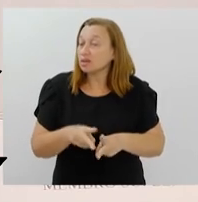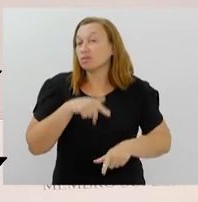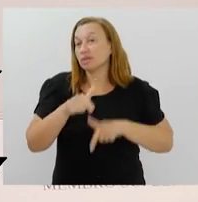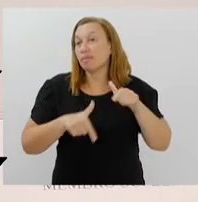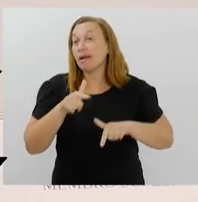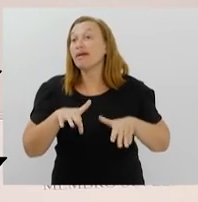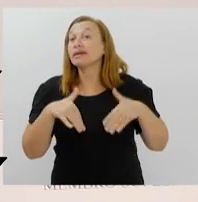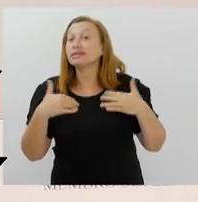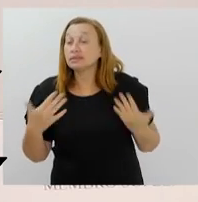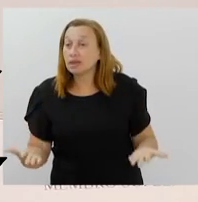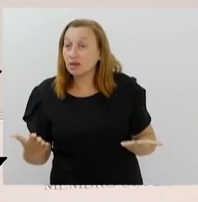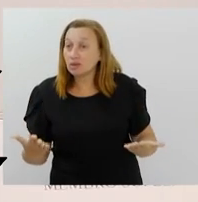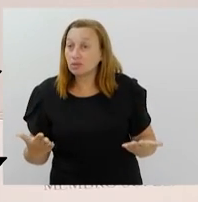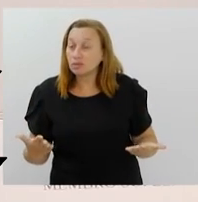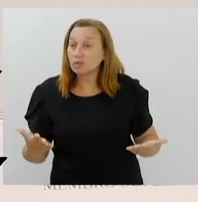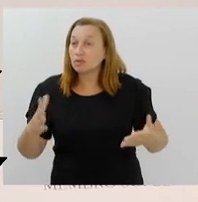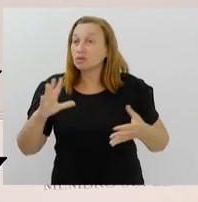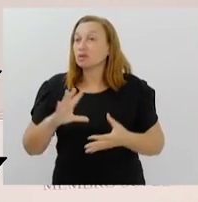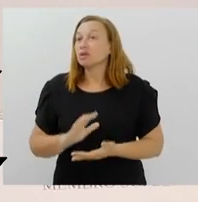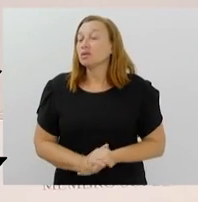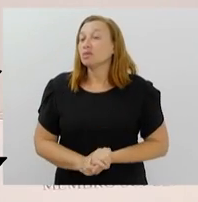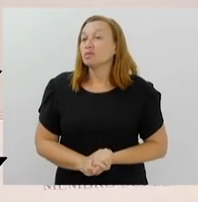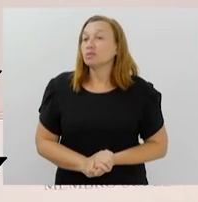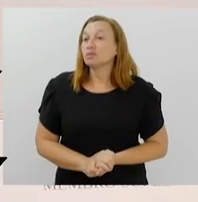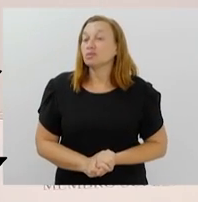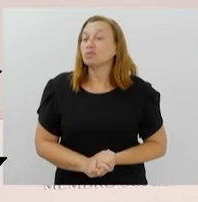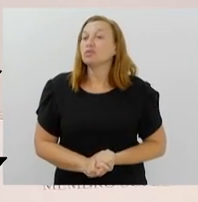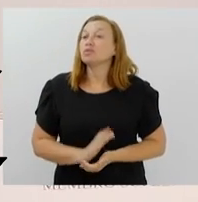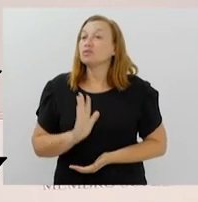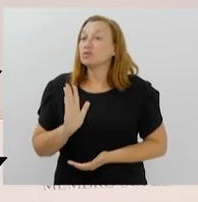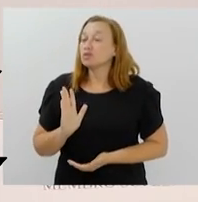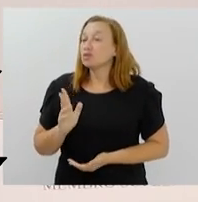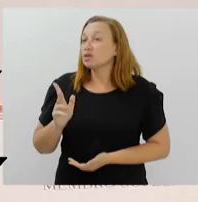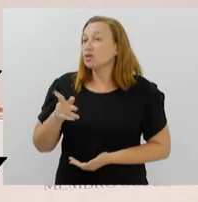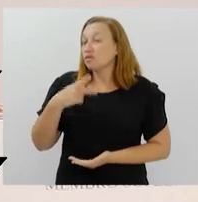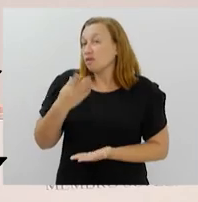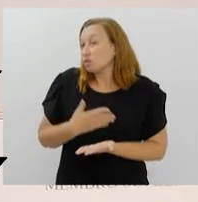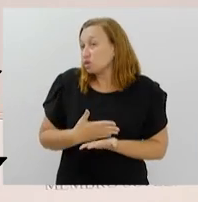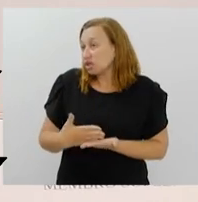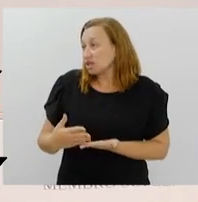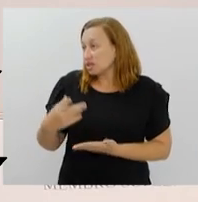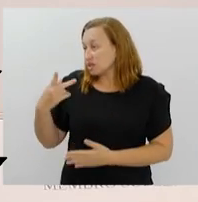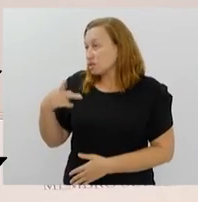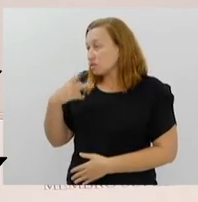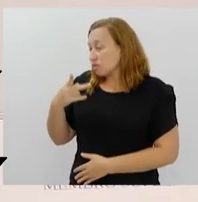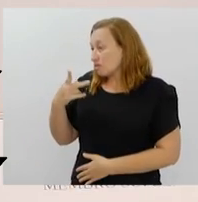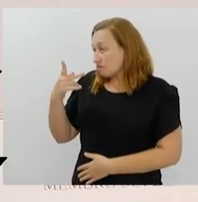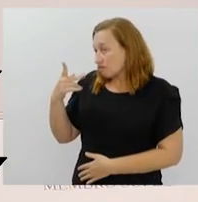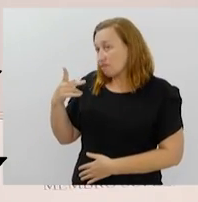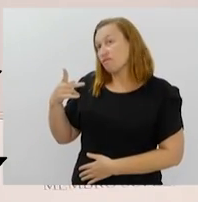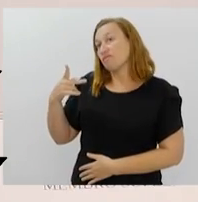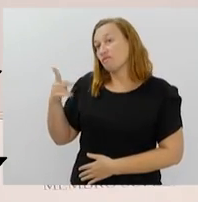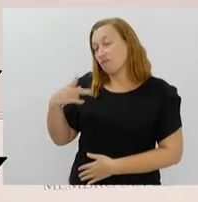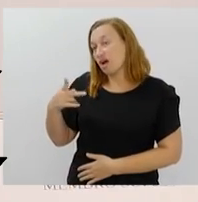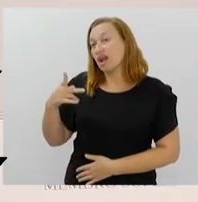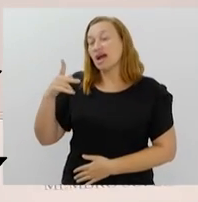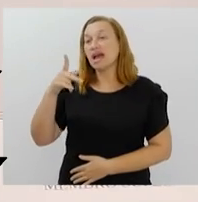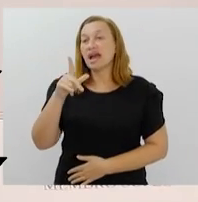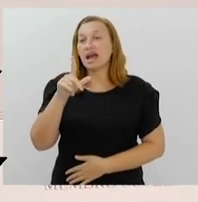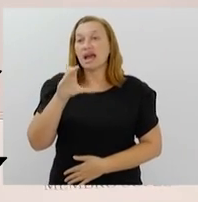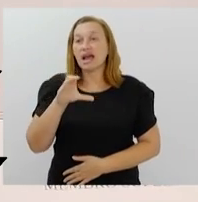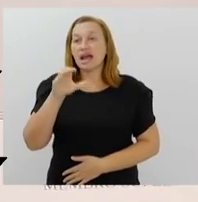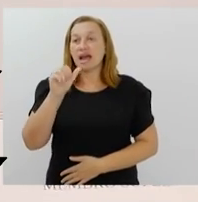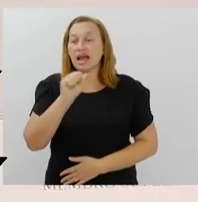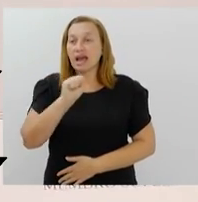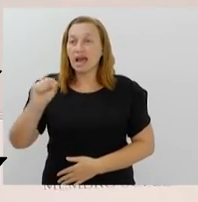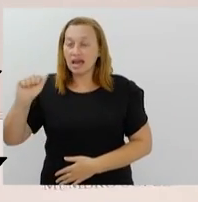então contextualizando E aí eu me remeto ao início da sua fala Cásio porque tudo aquilo que é dito